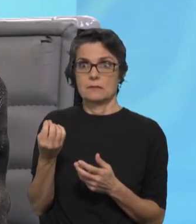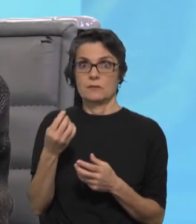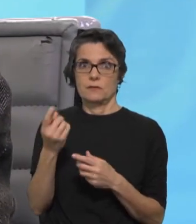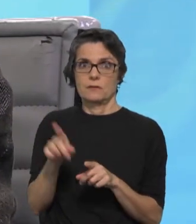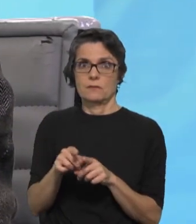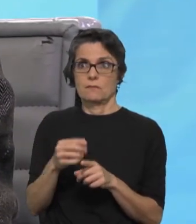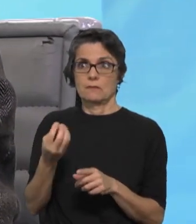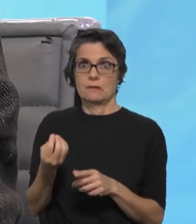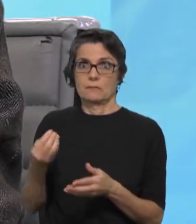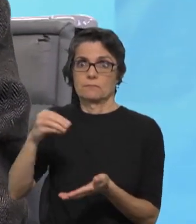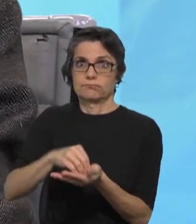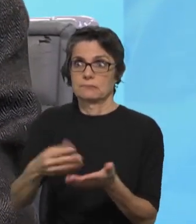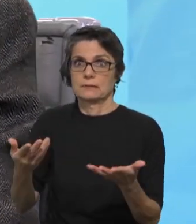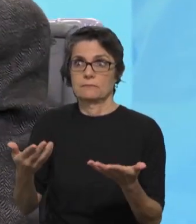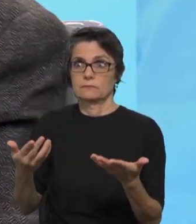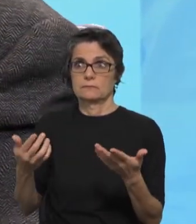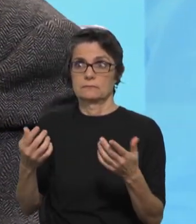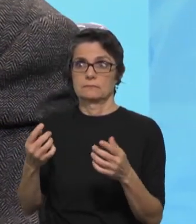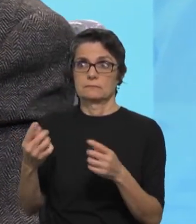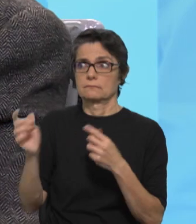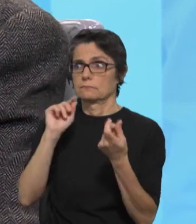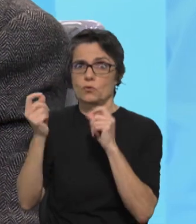fogueira. E aquilo deu